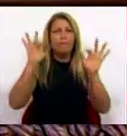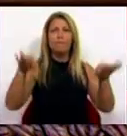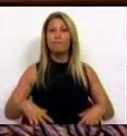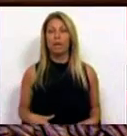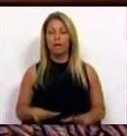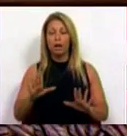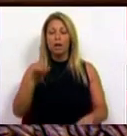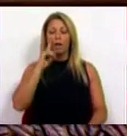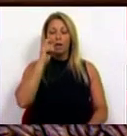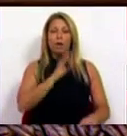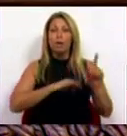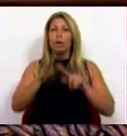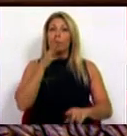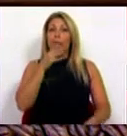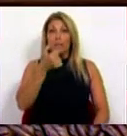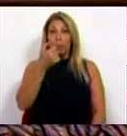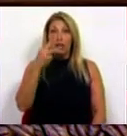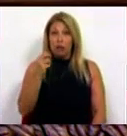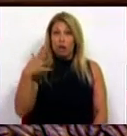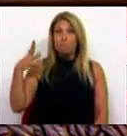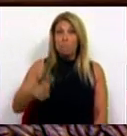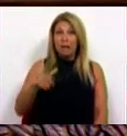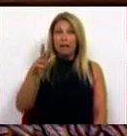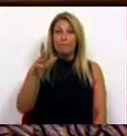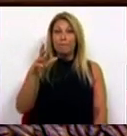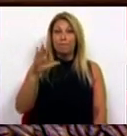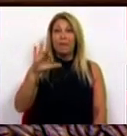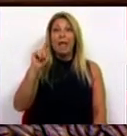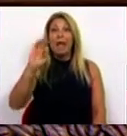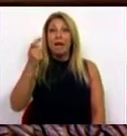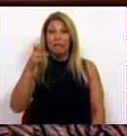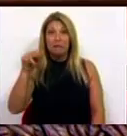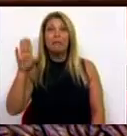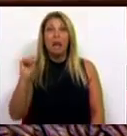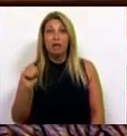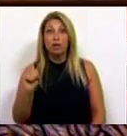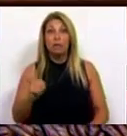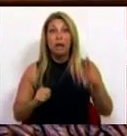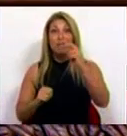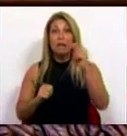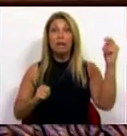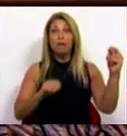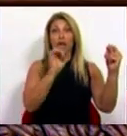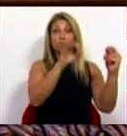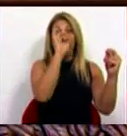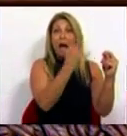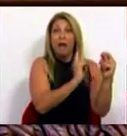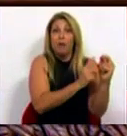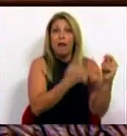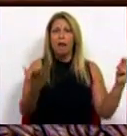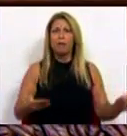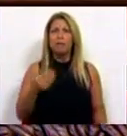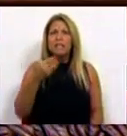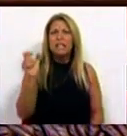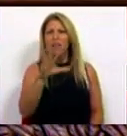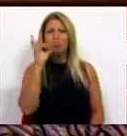53 mil hectares ardidos este verão, 37 mil hectares são eucaliptal. 70%! Alguém